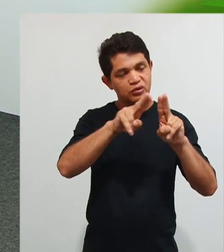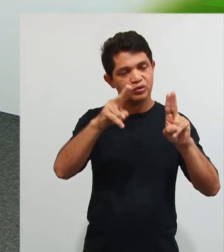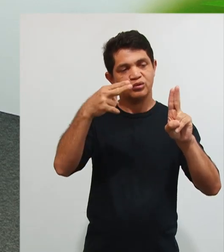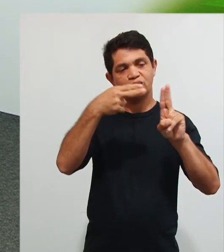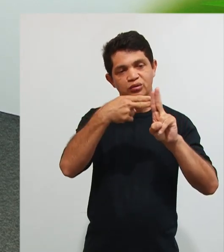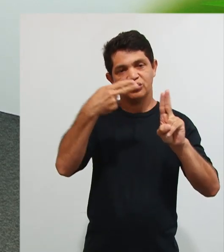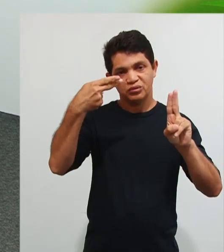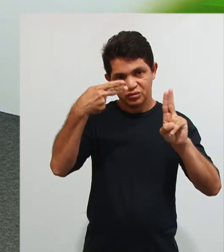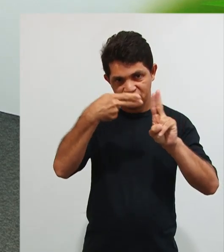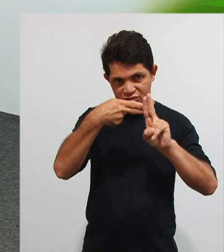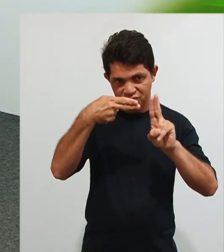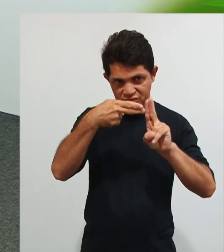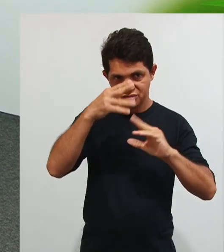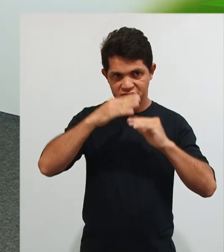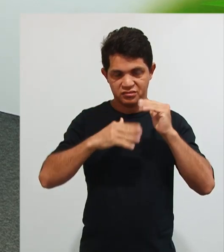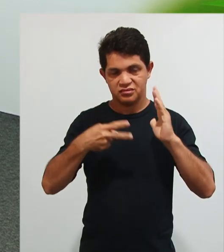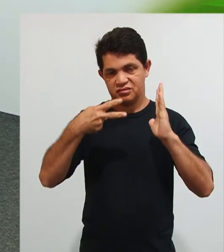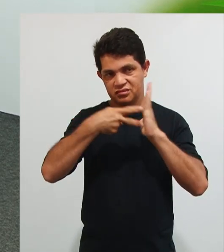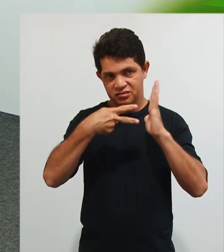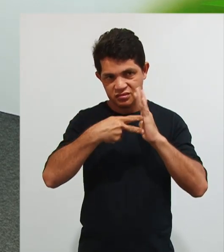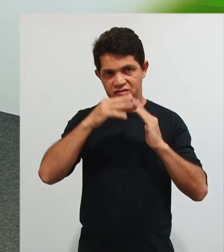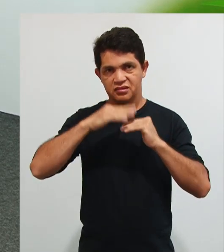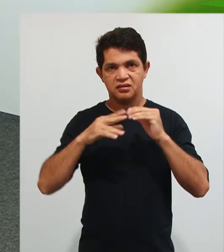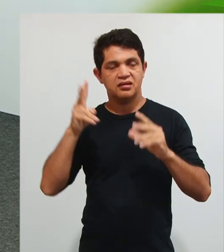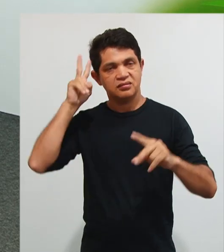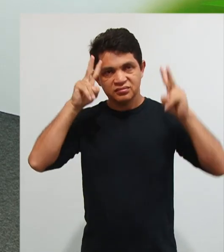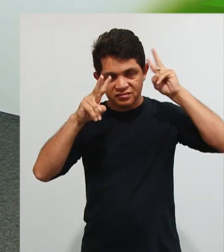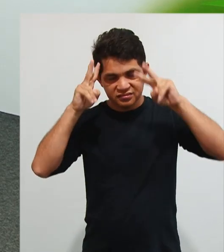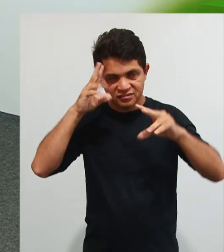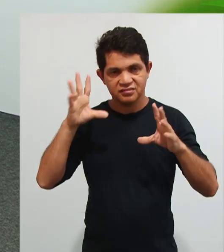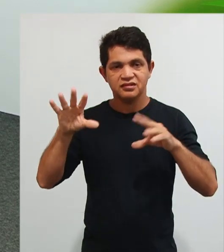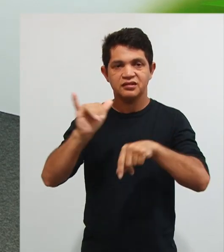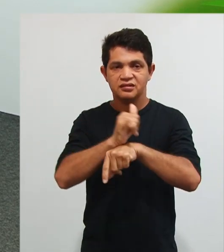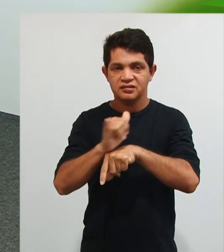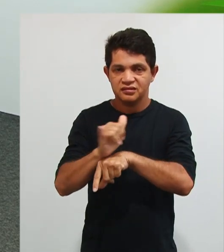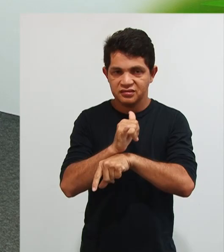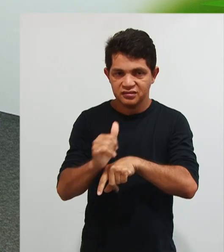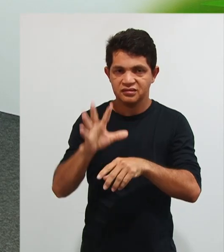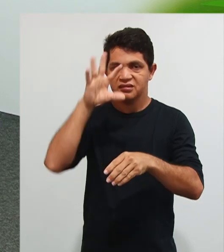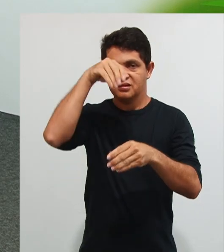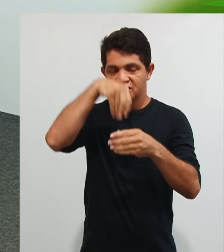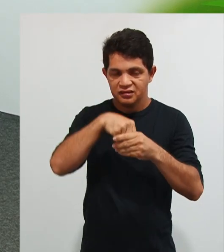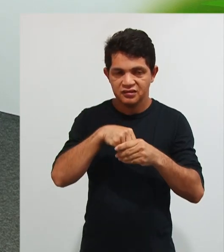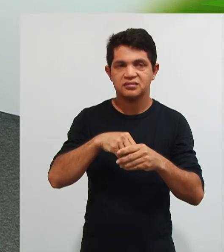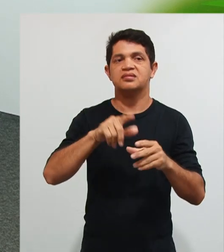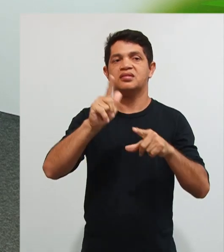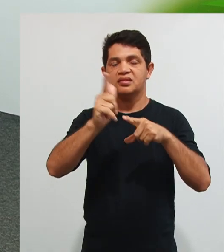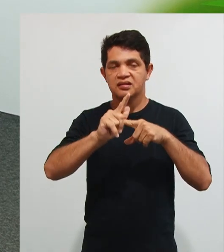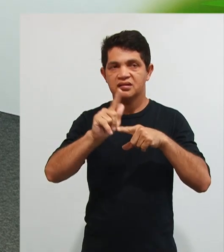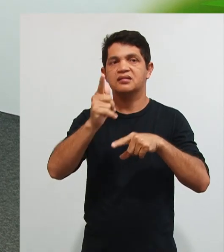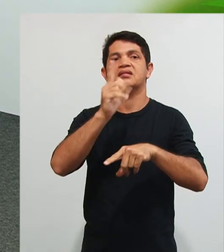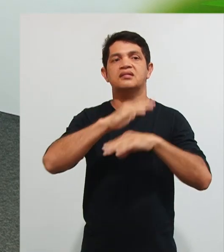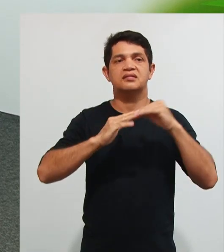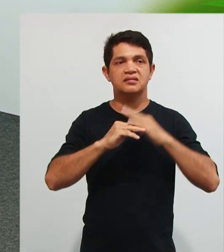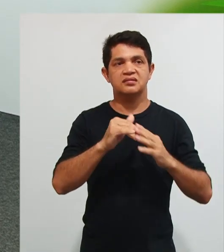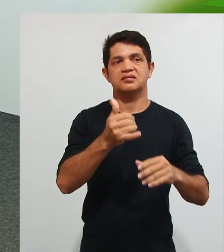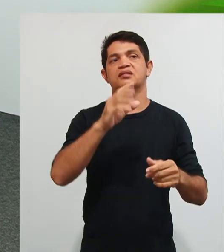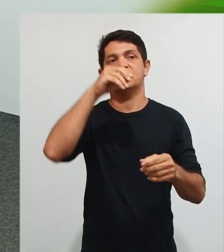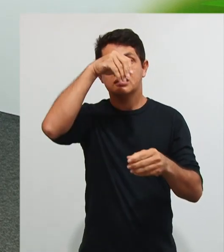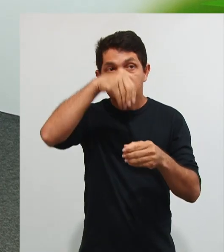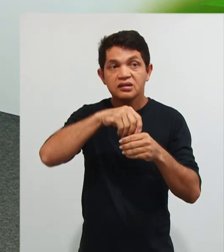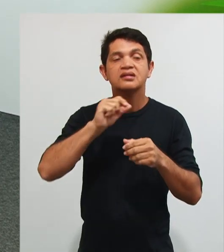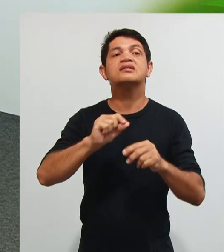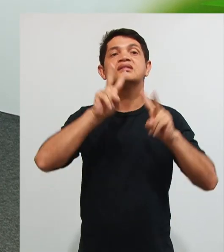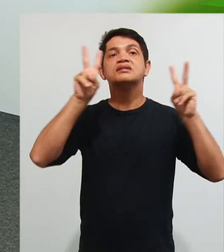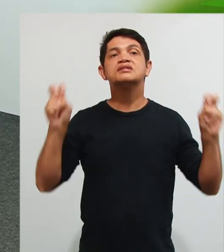vamos falar sobre o contexto histórico do planejamento estratégico. Para essa atividade chegar até você, nós estamos fazendo a gravação